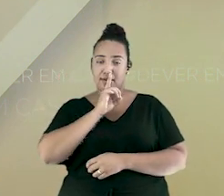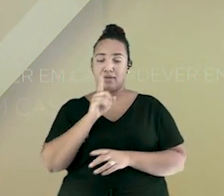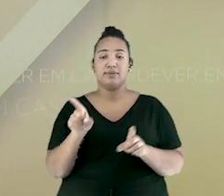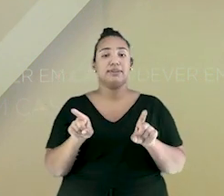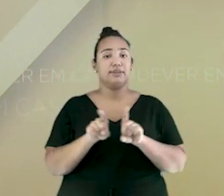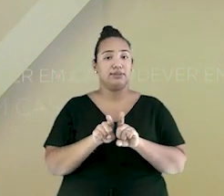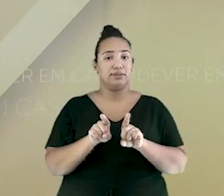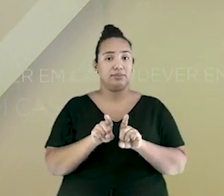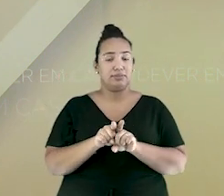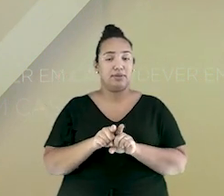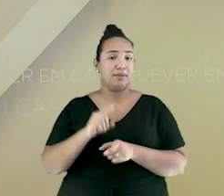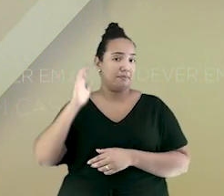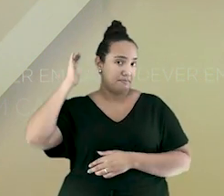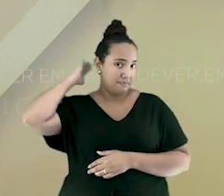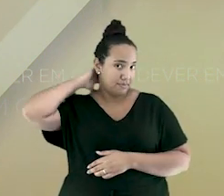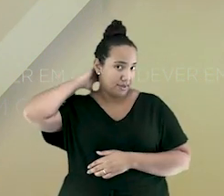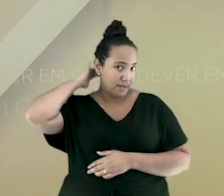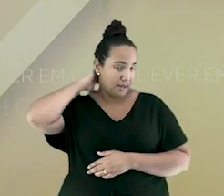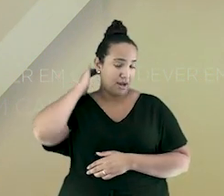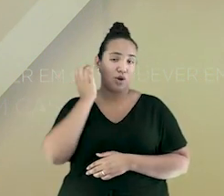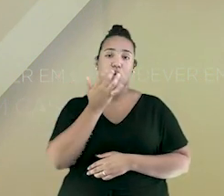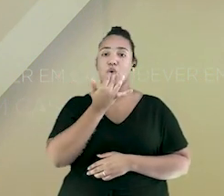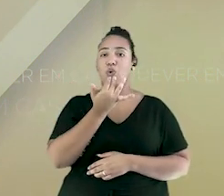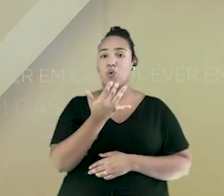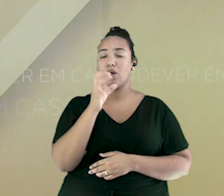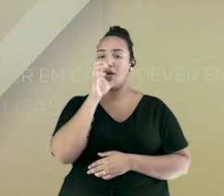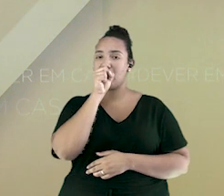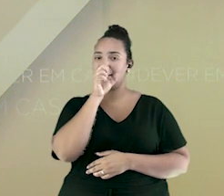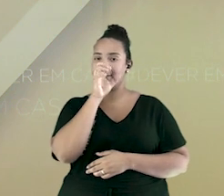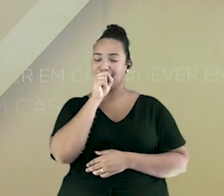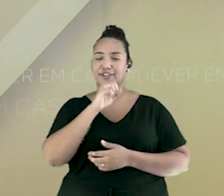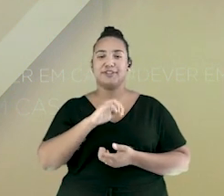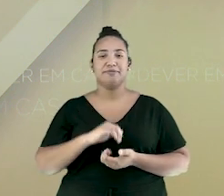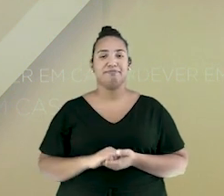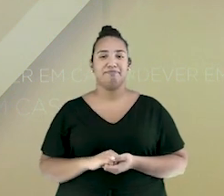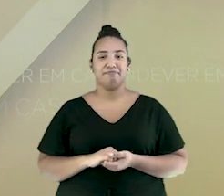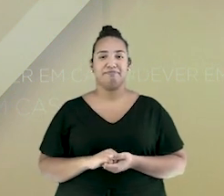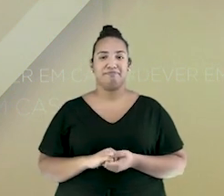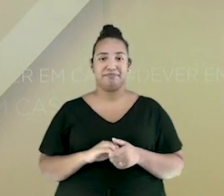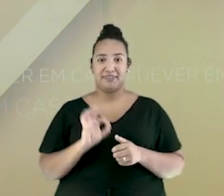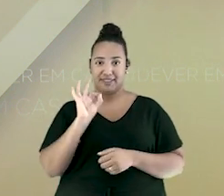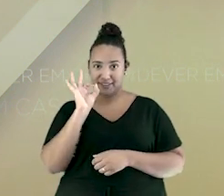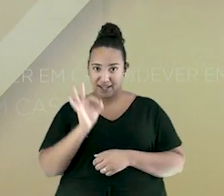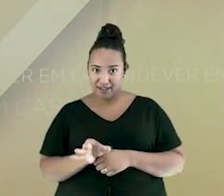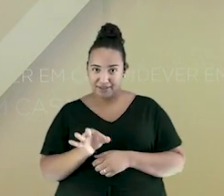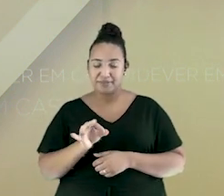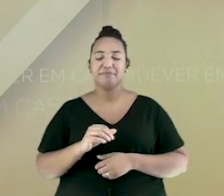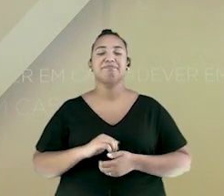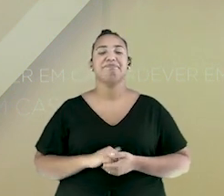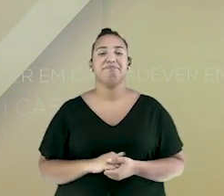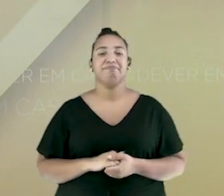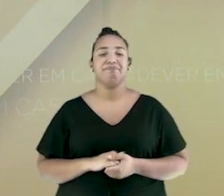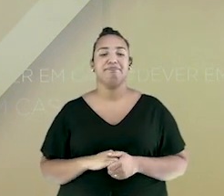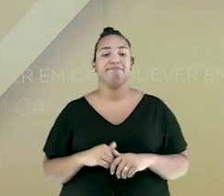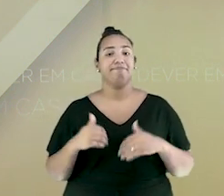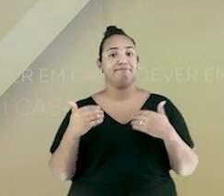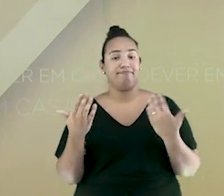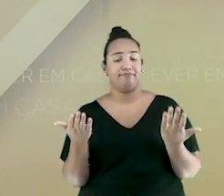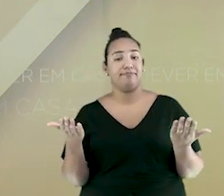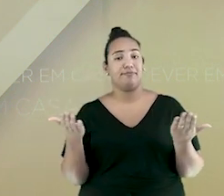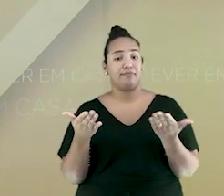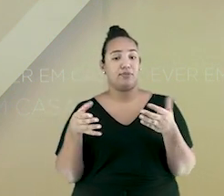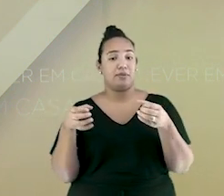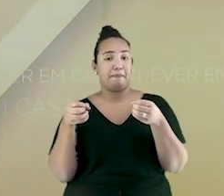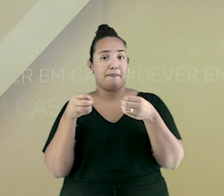também o Pará, que está numa corzinha mais laranja. Acertou tudo? Espero que sim.